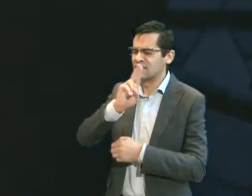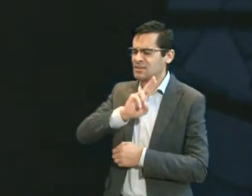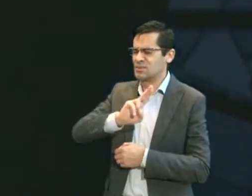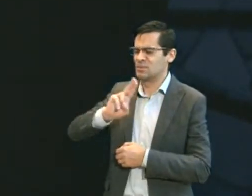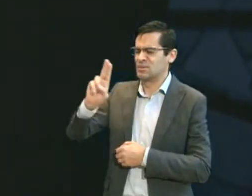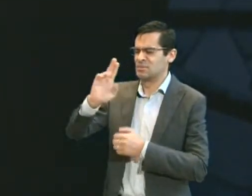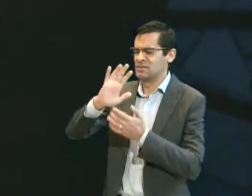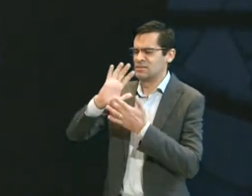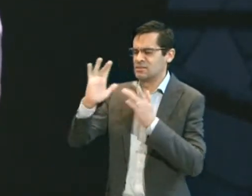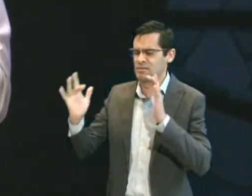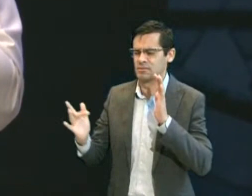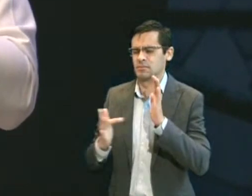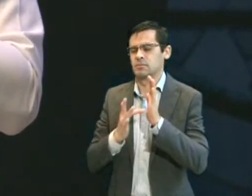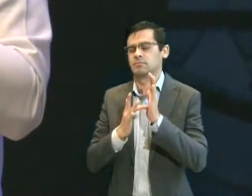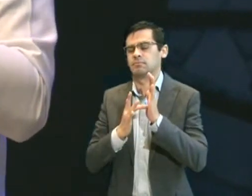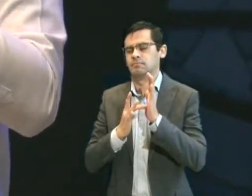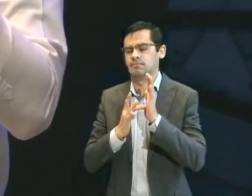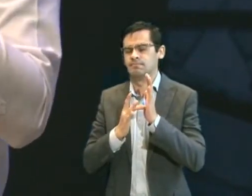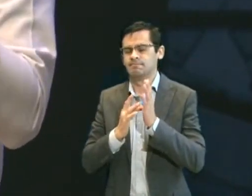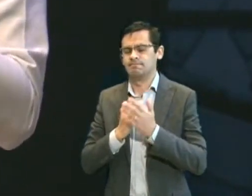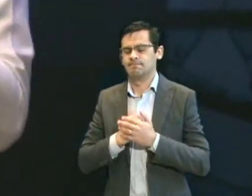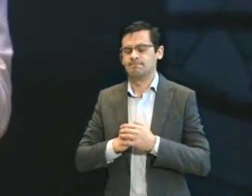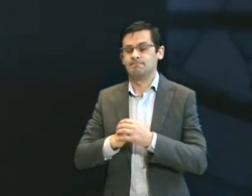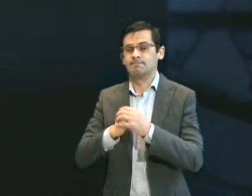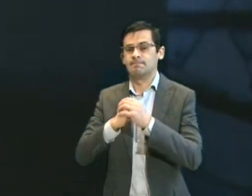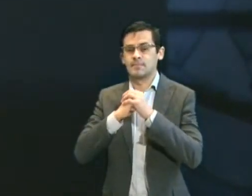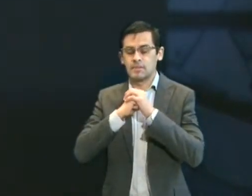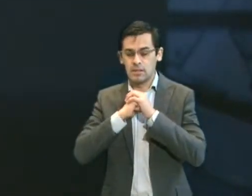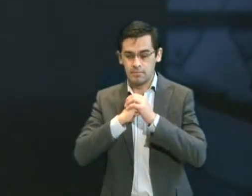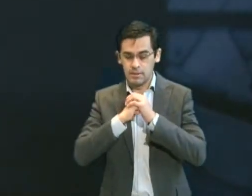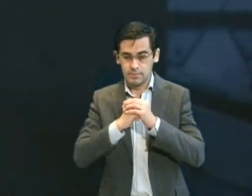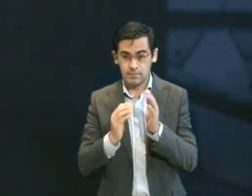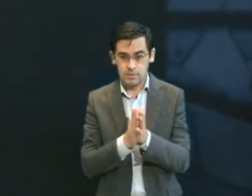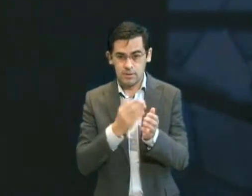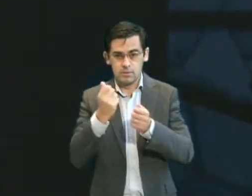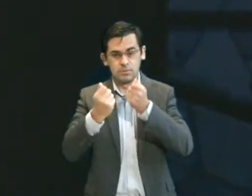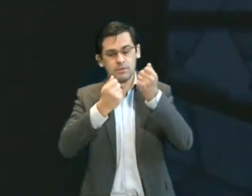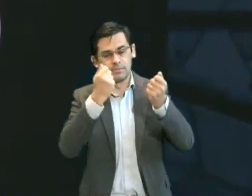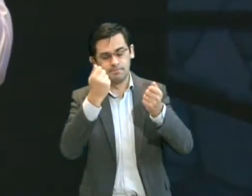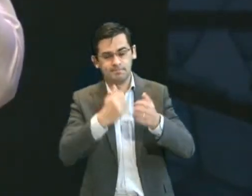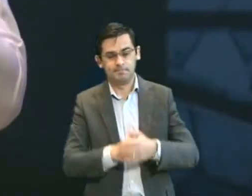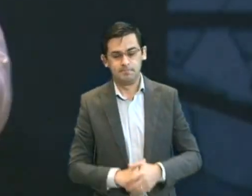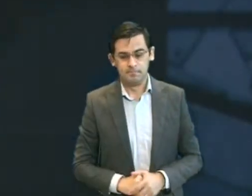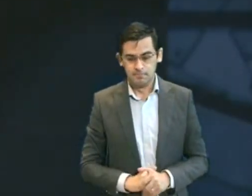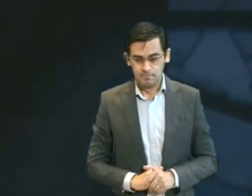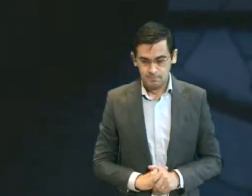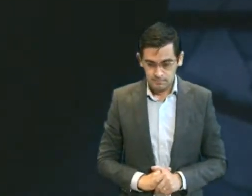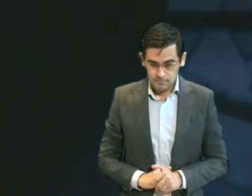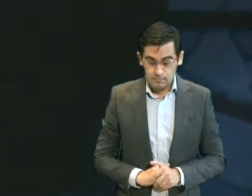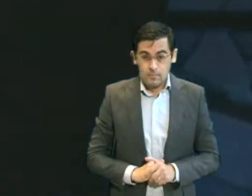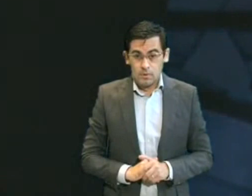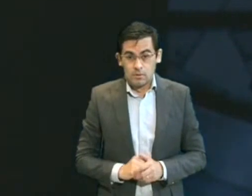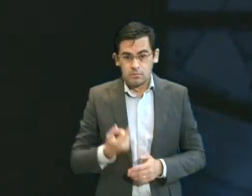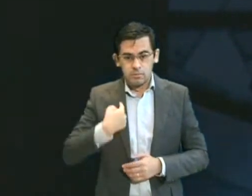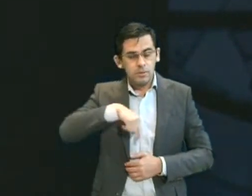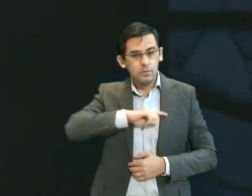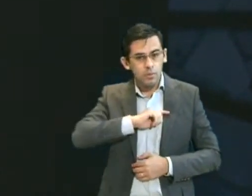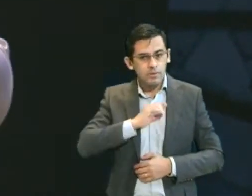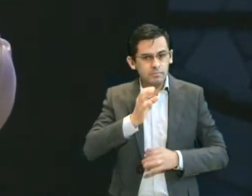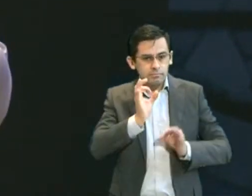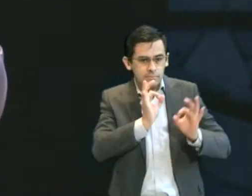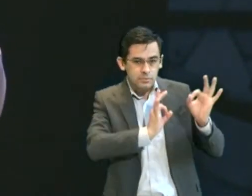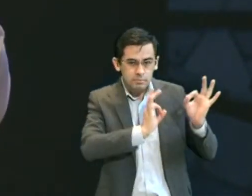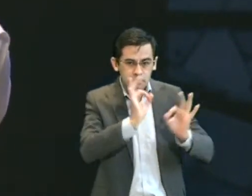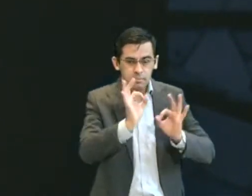em nome de Jesus, amém, aleluia. Nós estamos nos preparando para